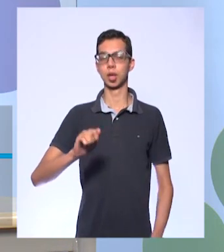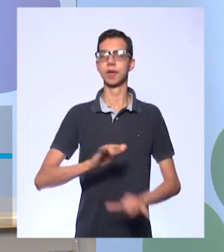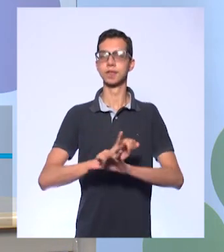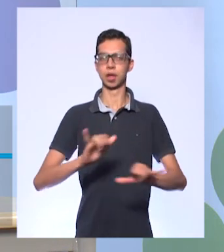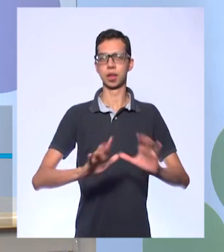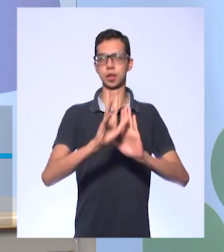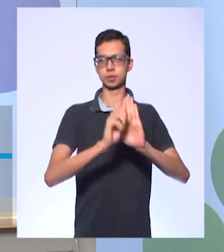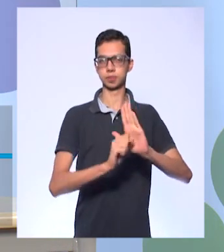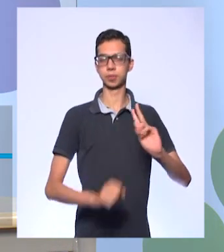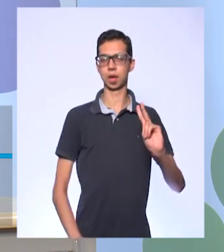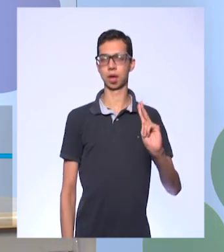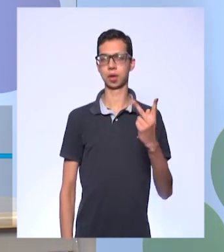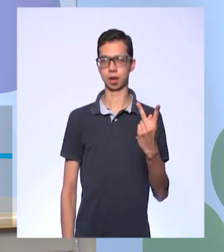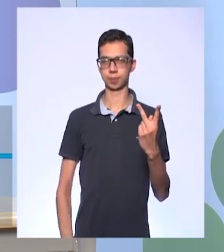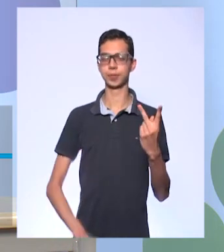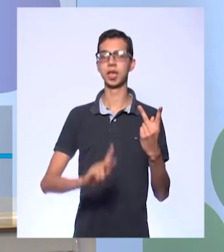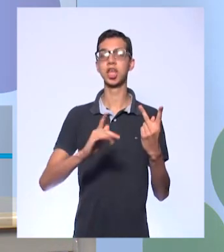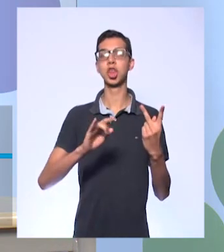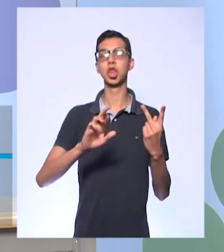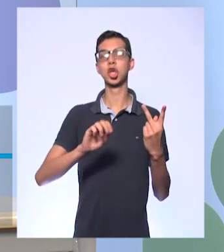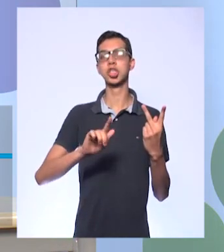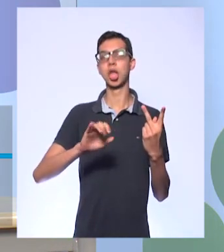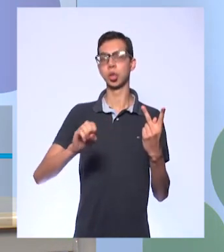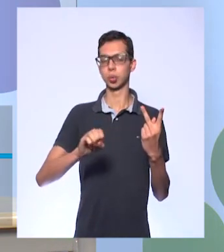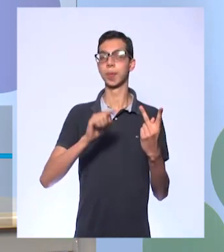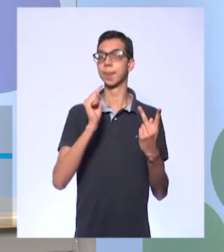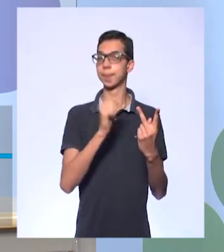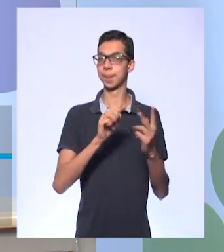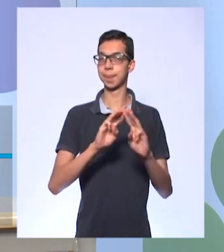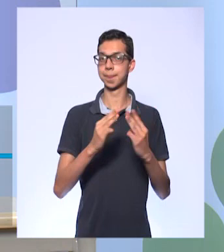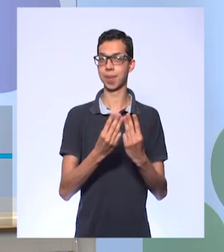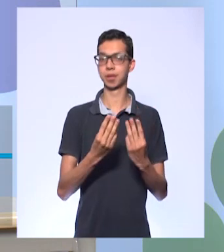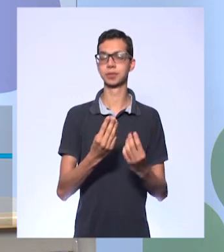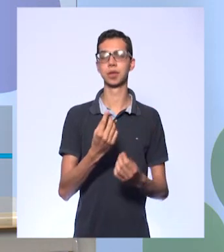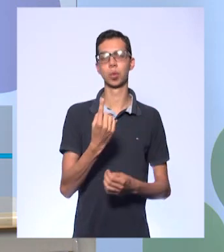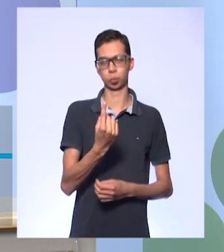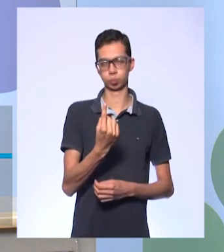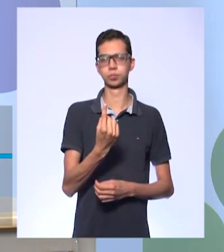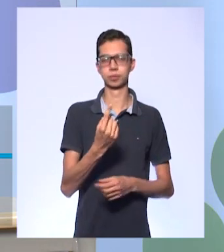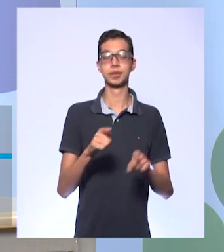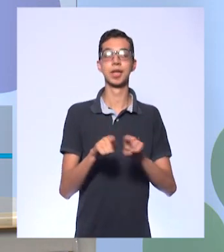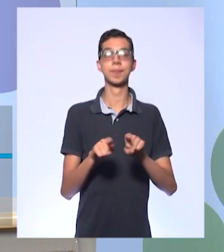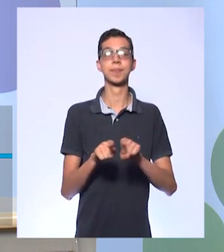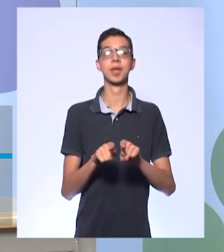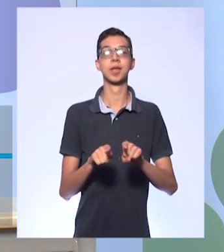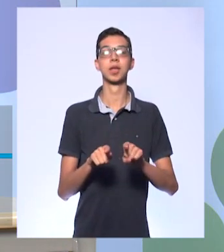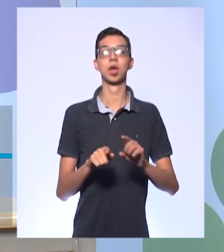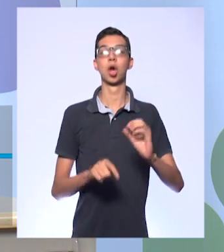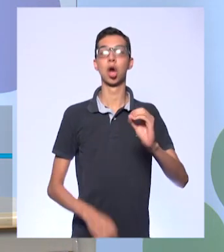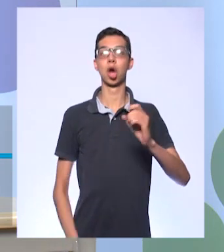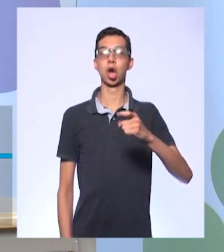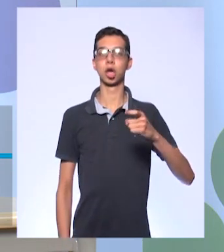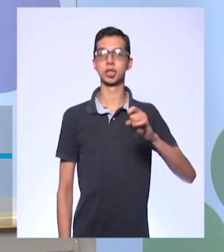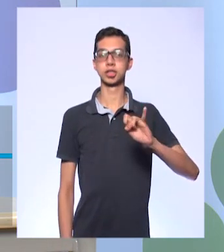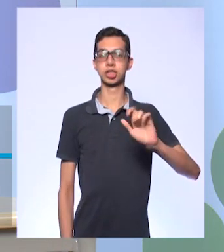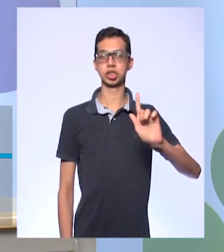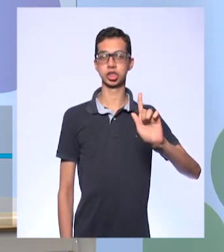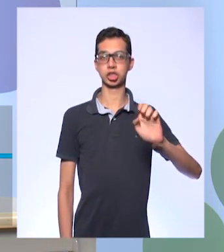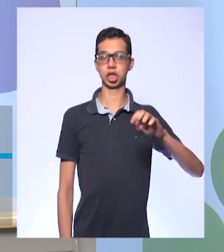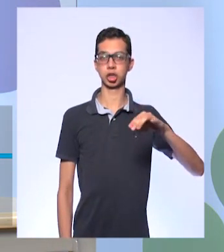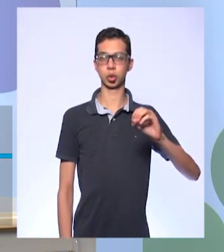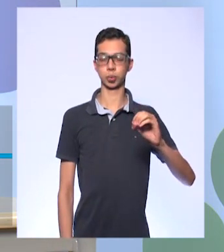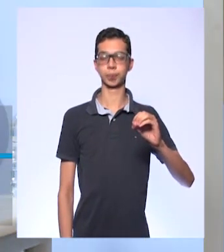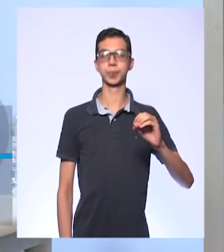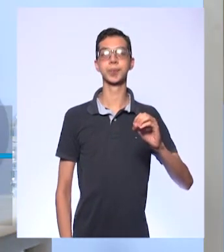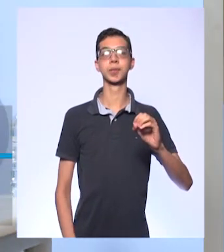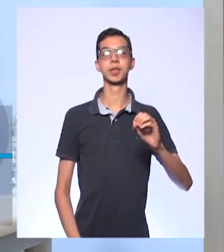o hidrogênio, o símbolo H, massa atômica 1. E o oxigênio, o símbolo O, massa atômica 16. Tá, a ideia